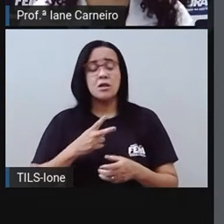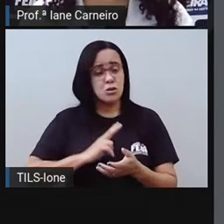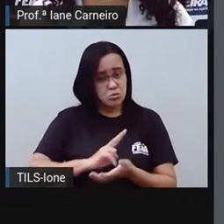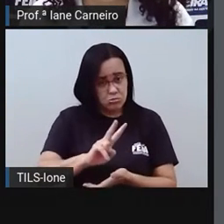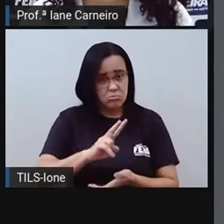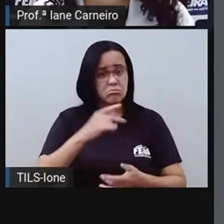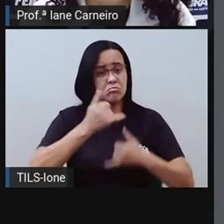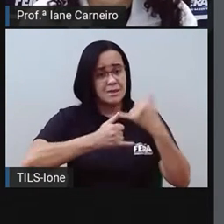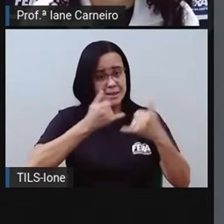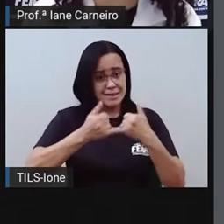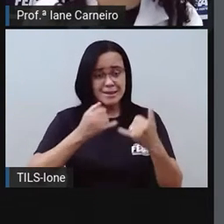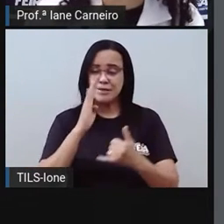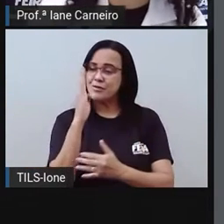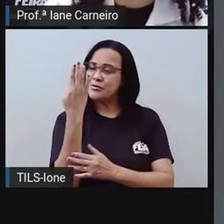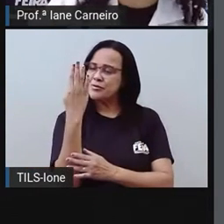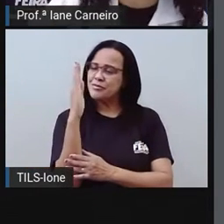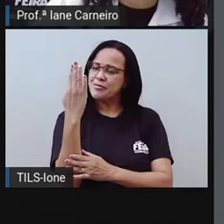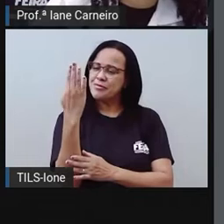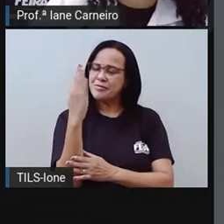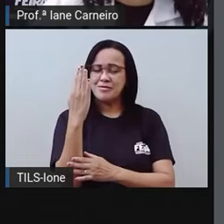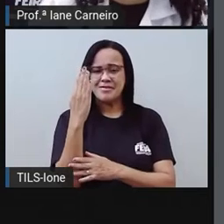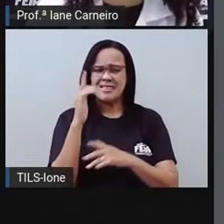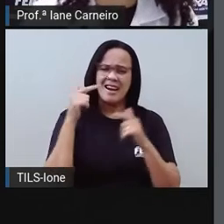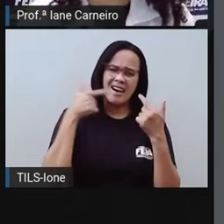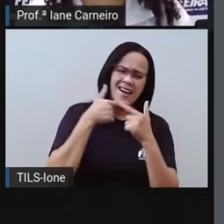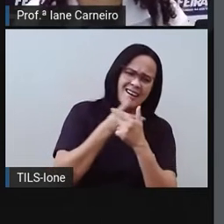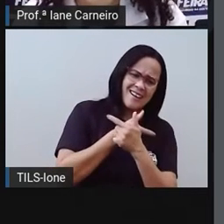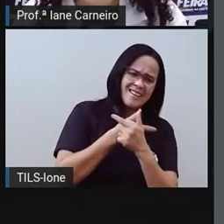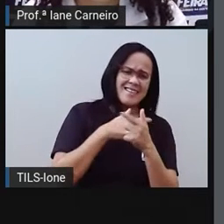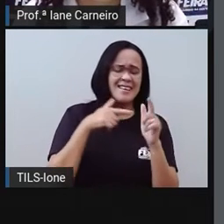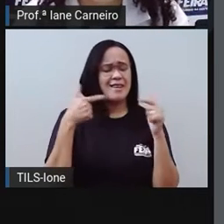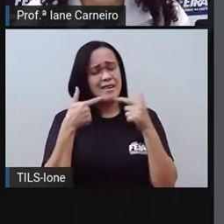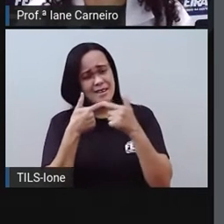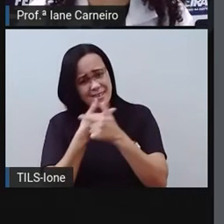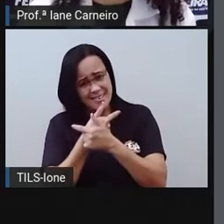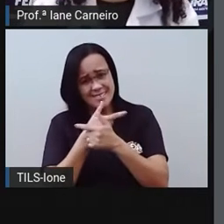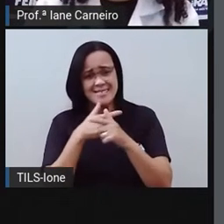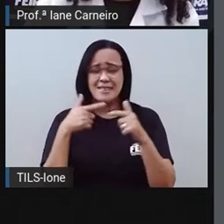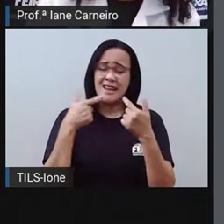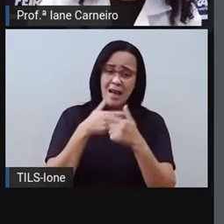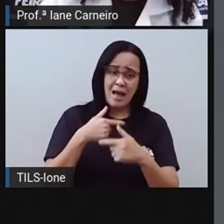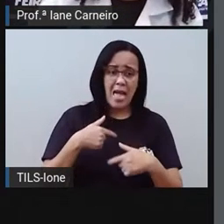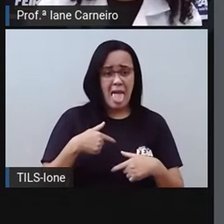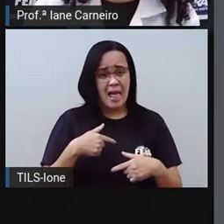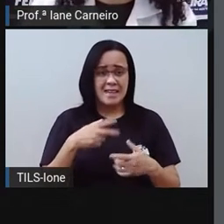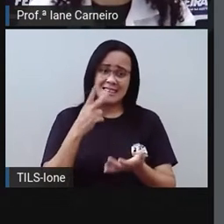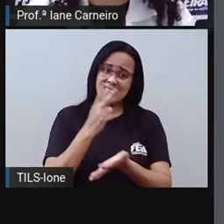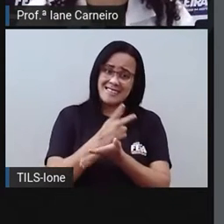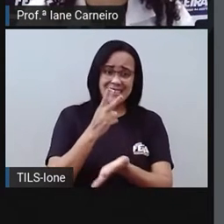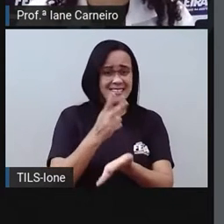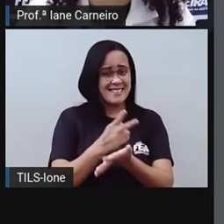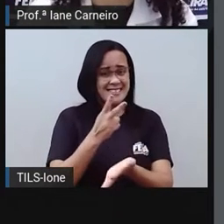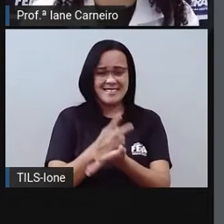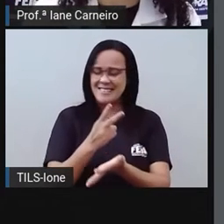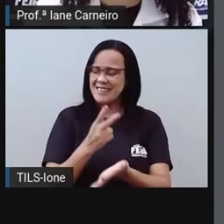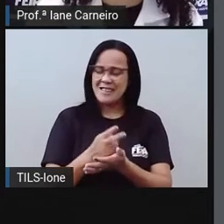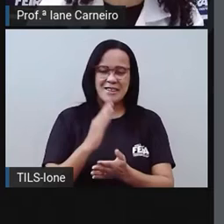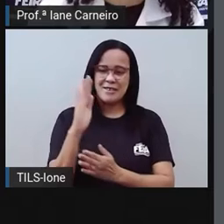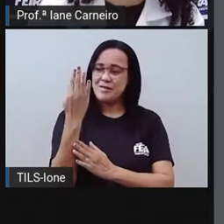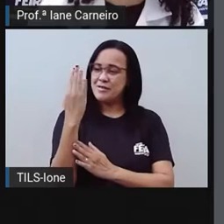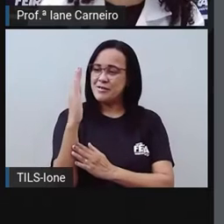com o espelho. Era riso daqui, riso de lá. Era a língua do Nino e língua do espelho.